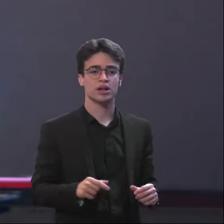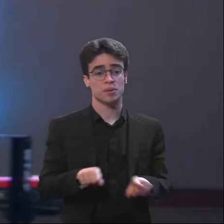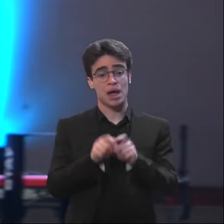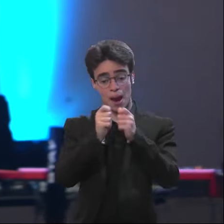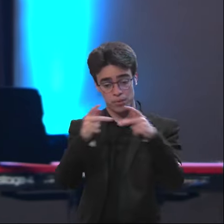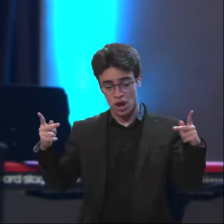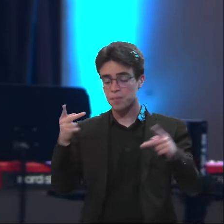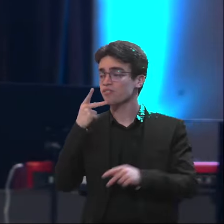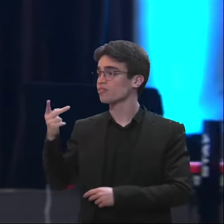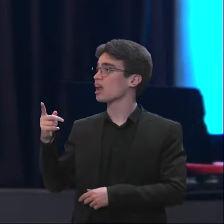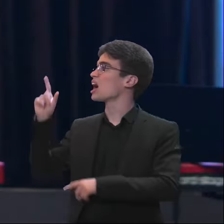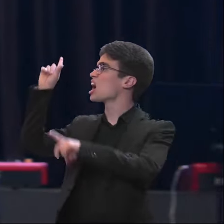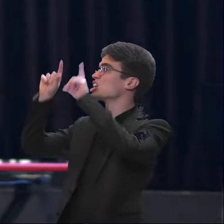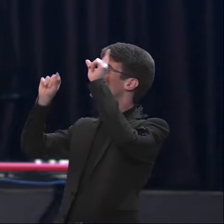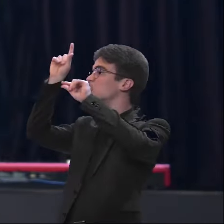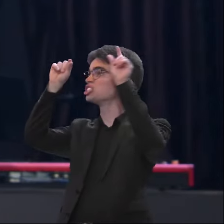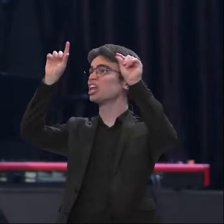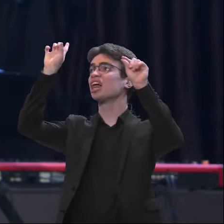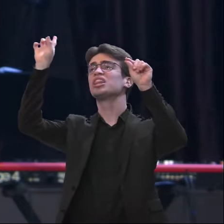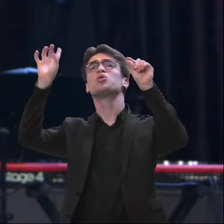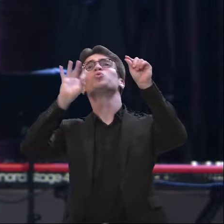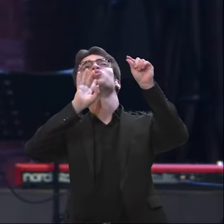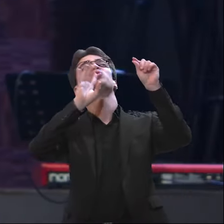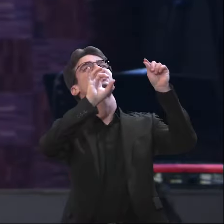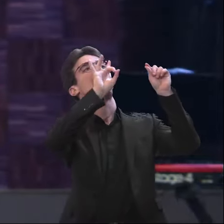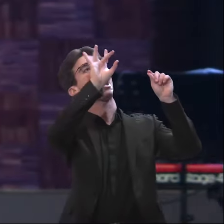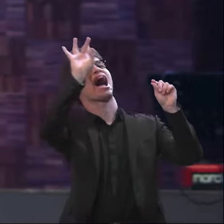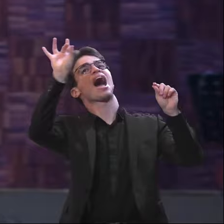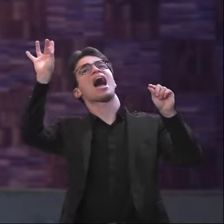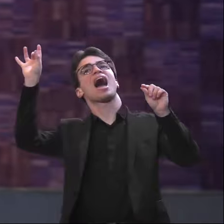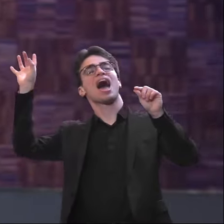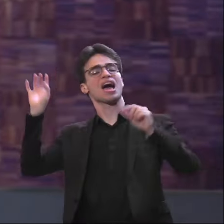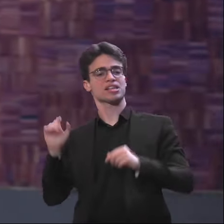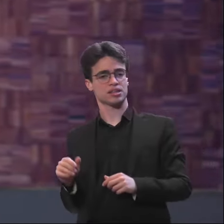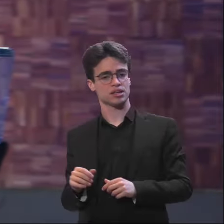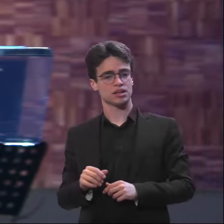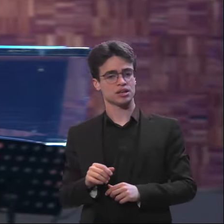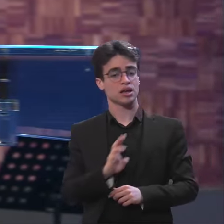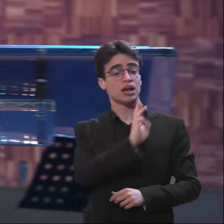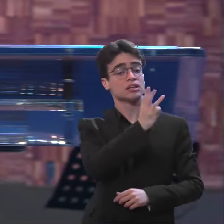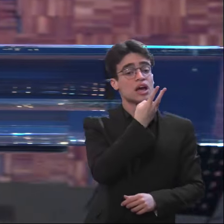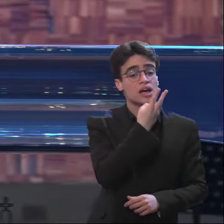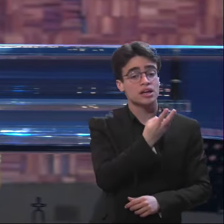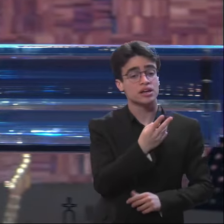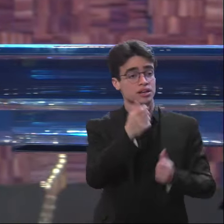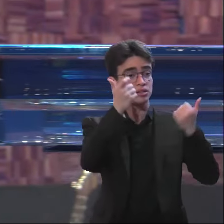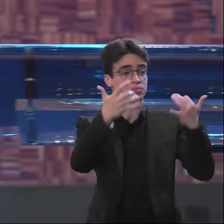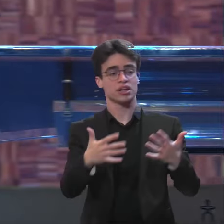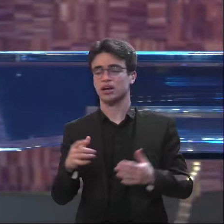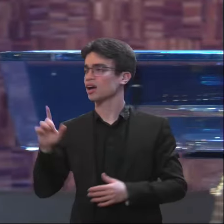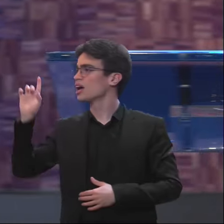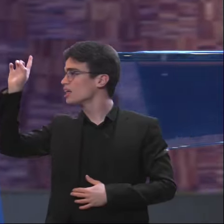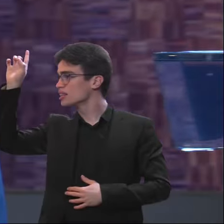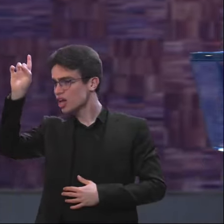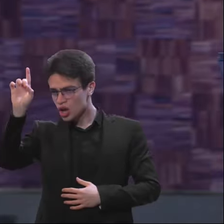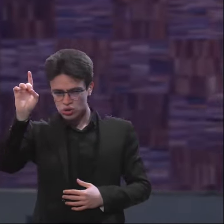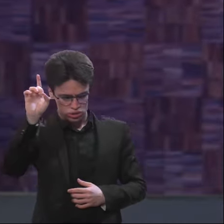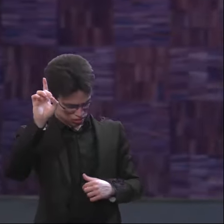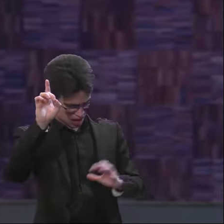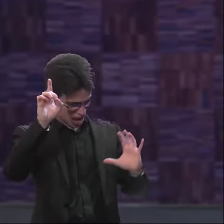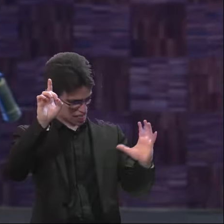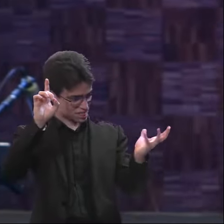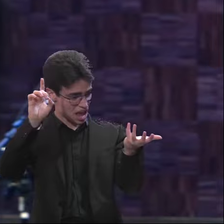Isaías, ele mede os céus a palmos. Ele toma os outeiros da terra em balanças de precisão.